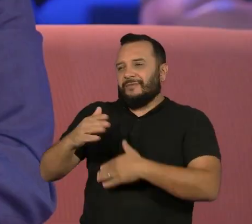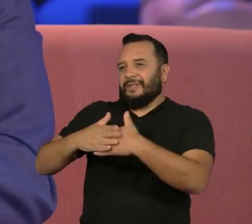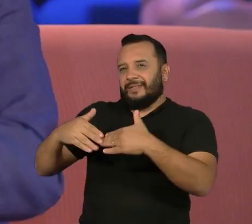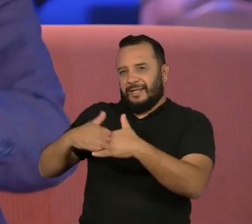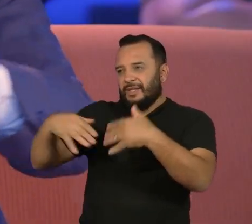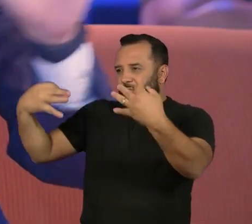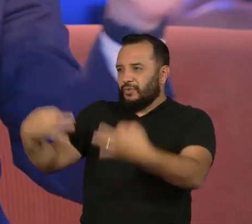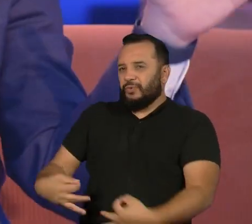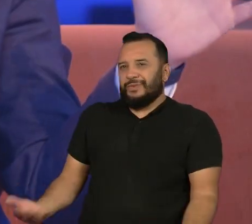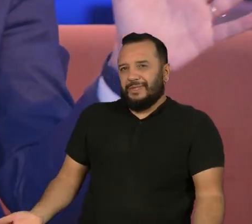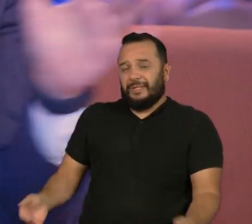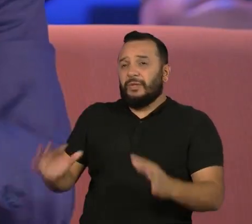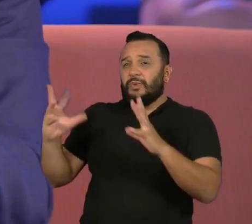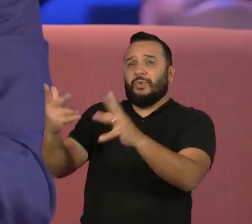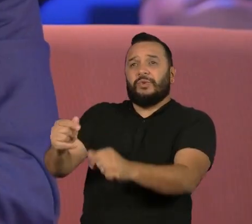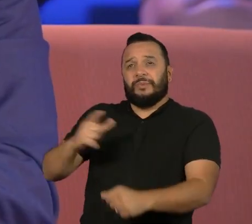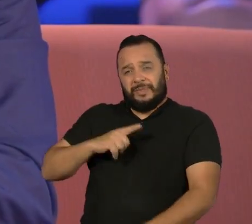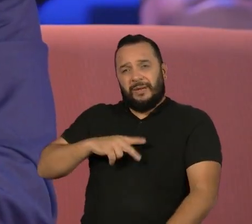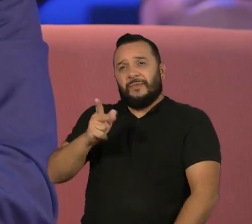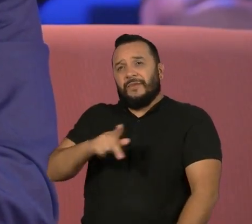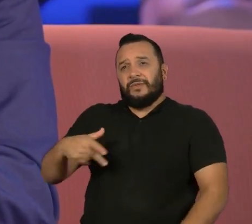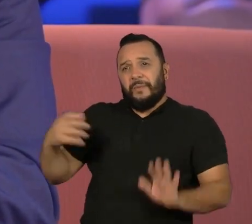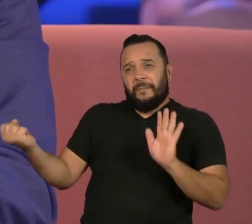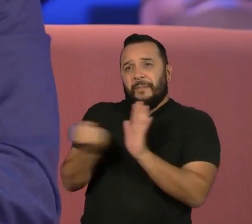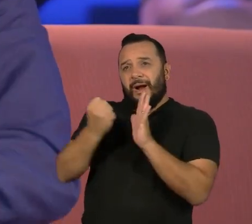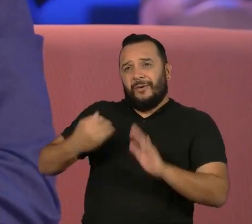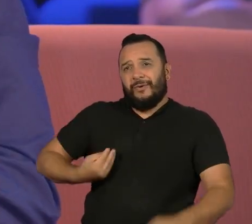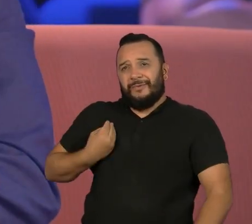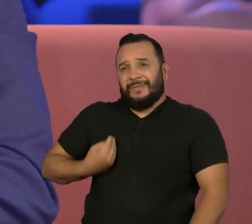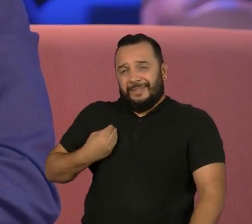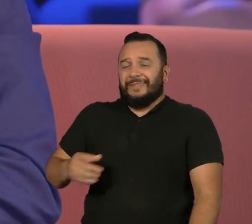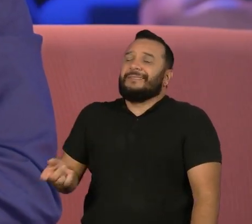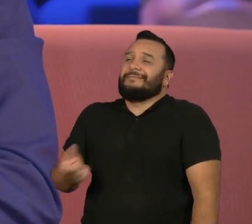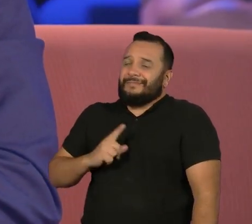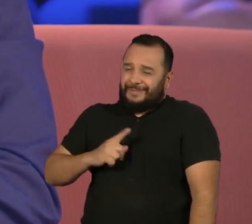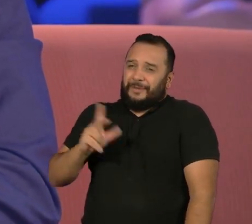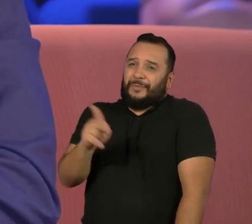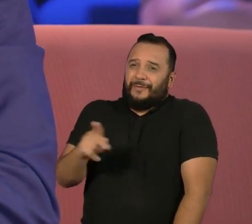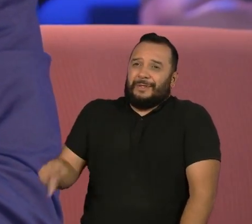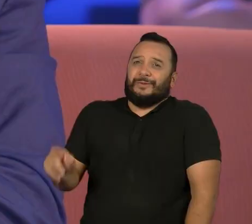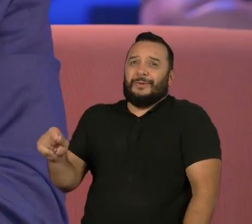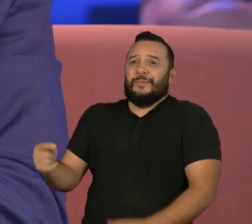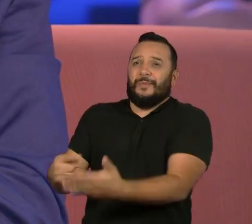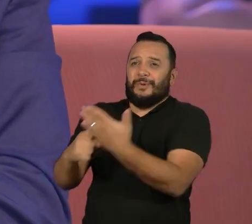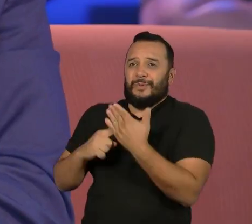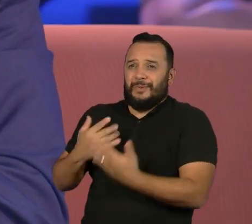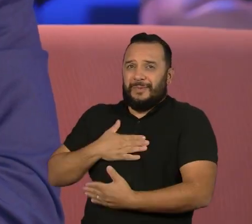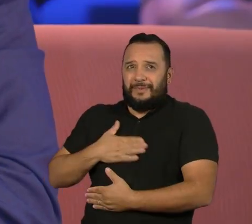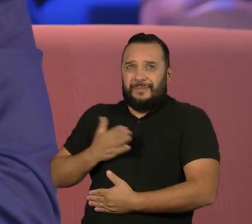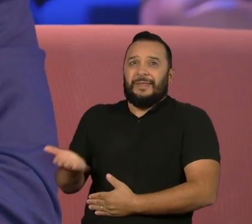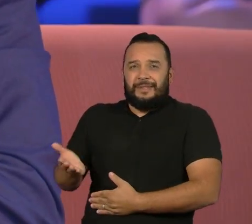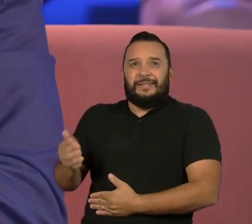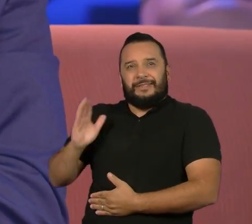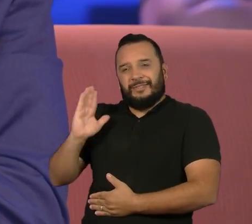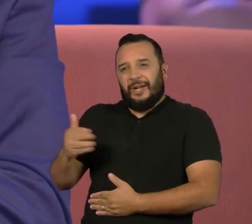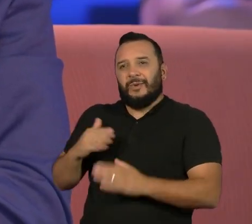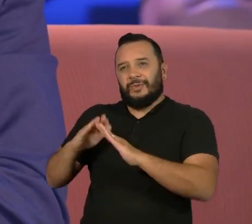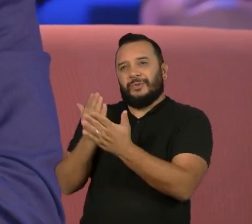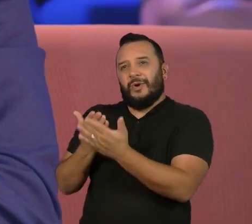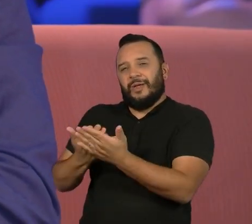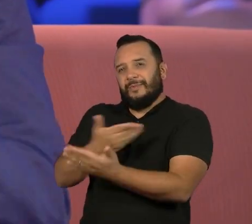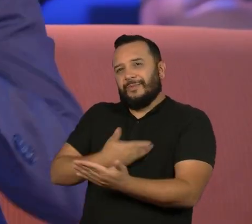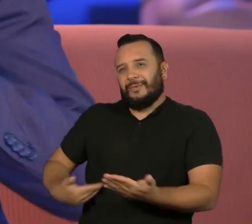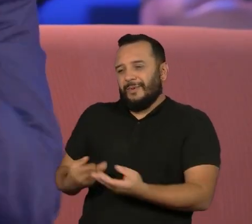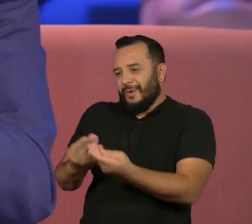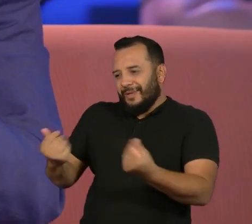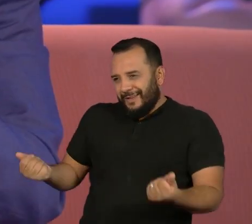justa. E todo mundo aqui teve um professor que marcou a sua vida. Eu tive um professor que virou e me apresentou a uma escola pública de qualidade. Eu tive um